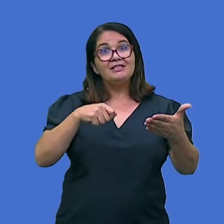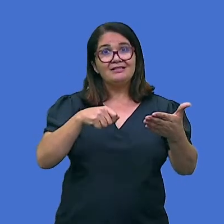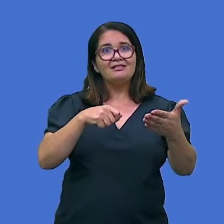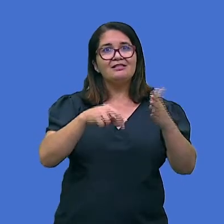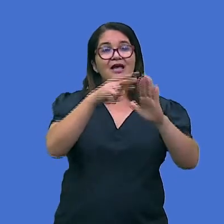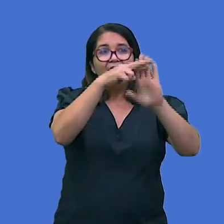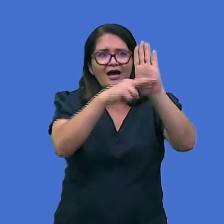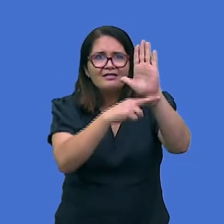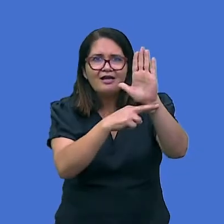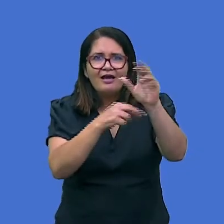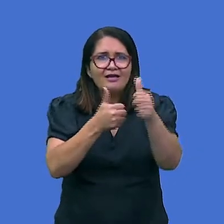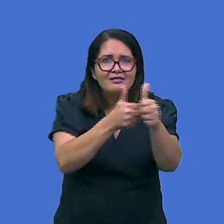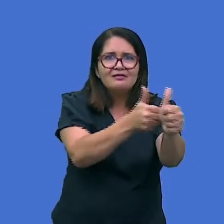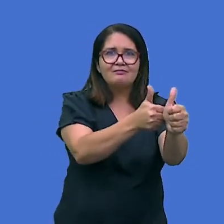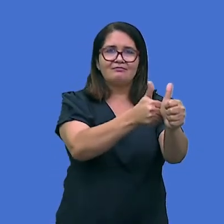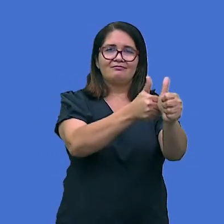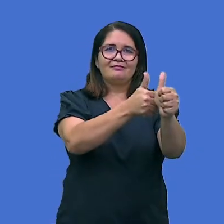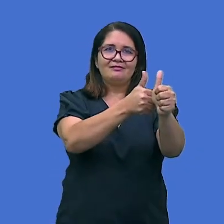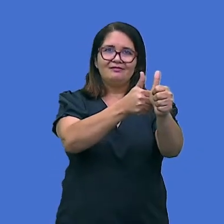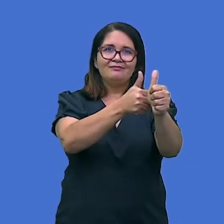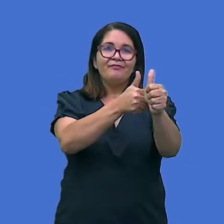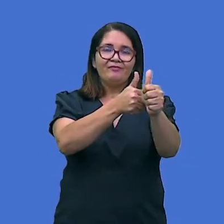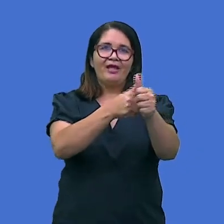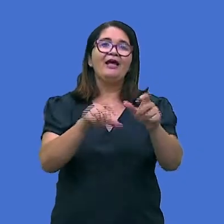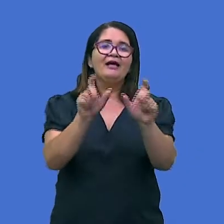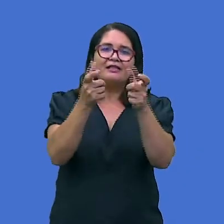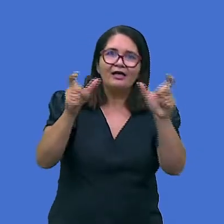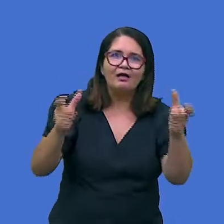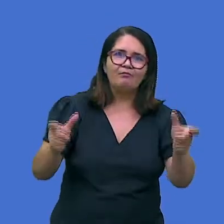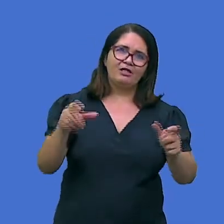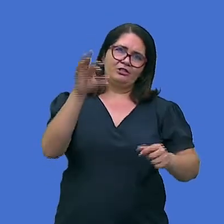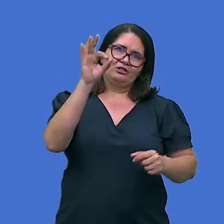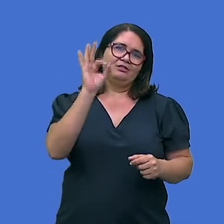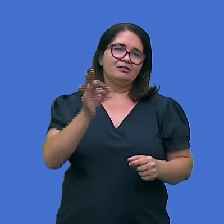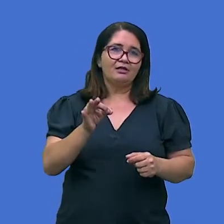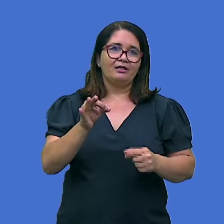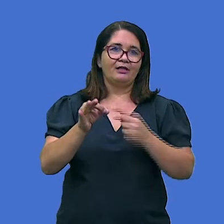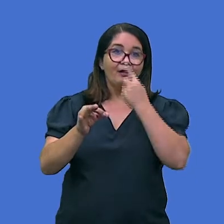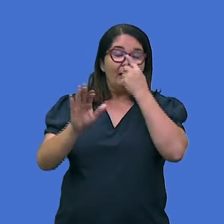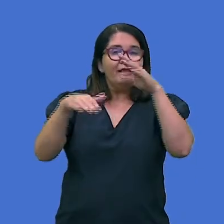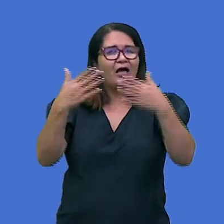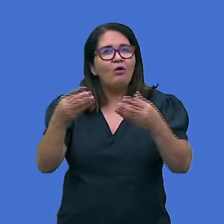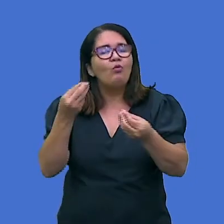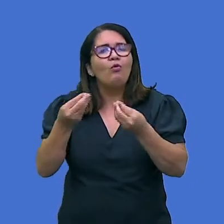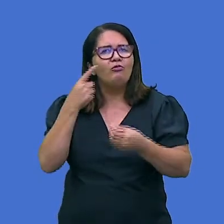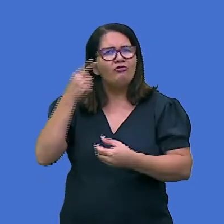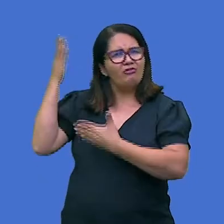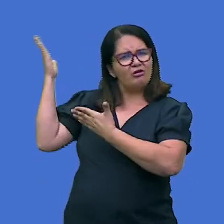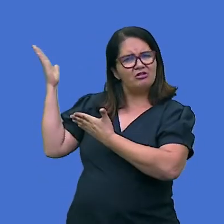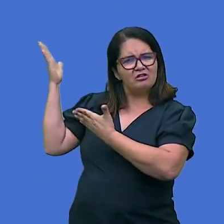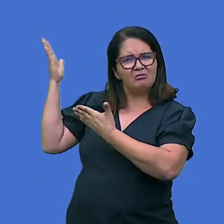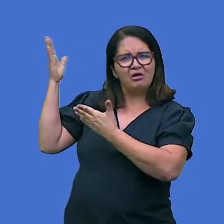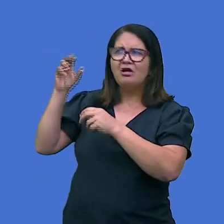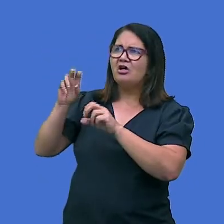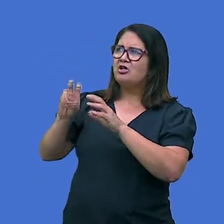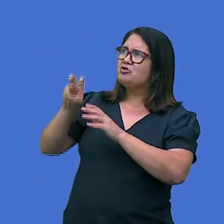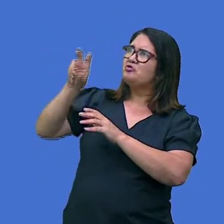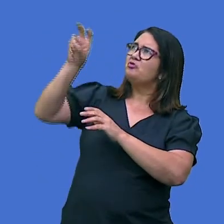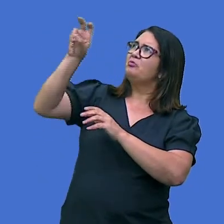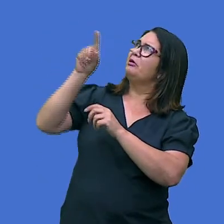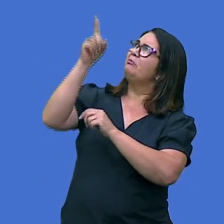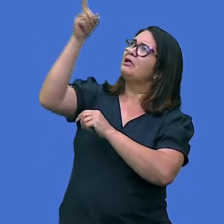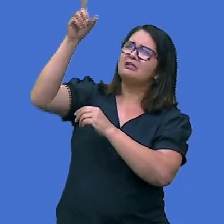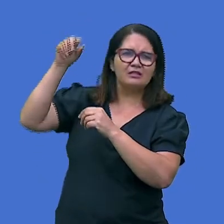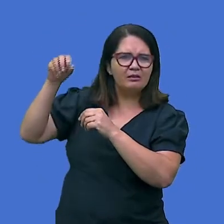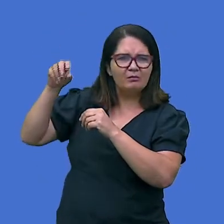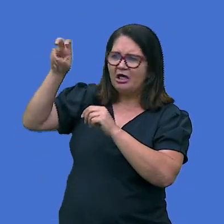cotidiano e na linguagem coloquial. E os clássicos são subir para cima, descer para